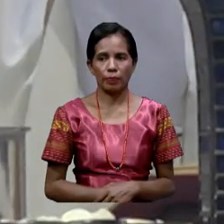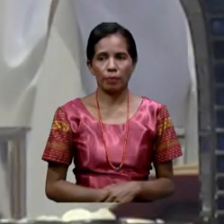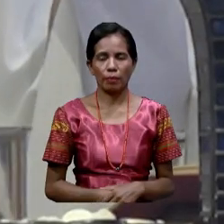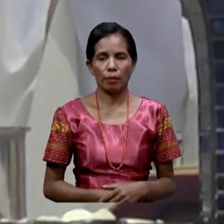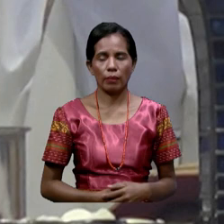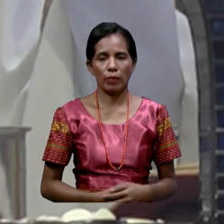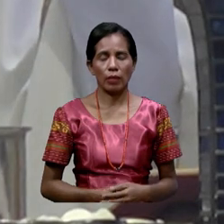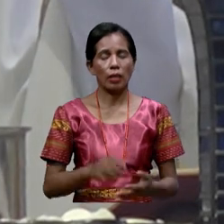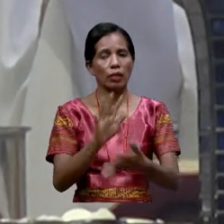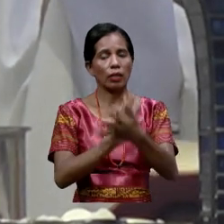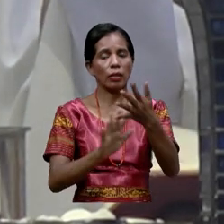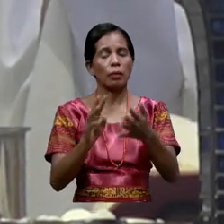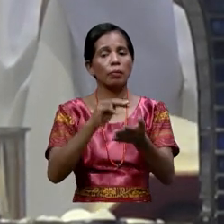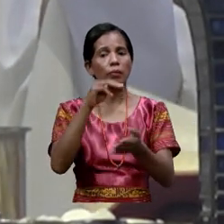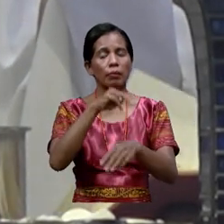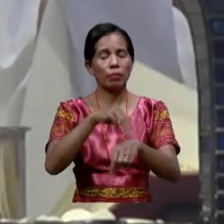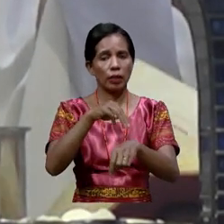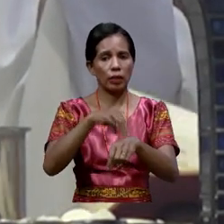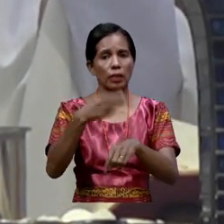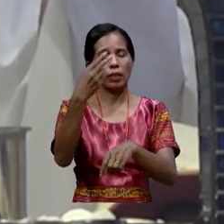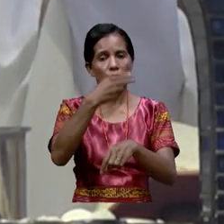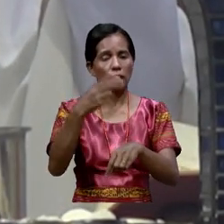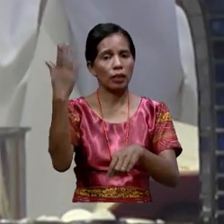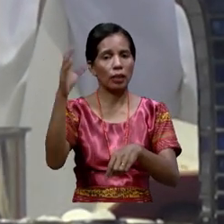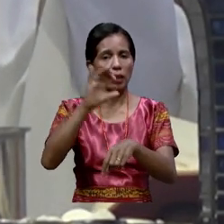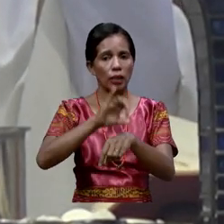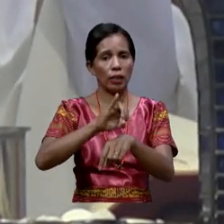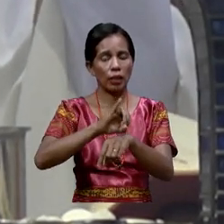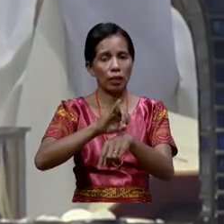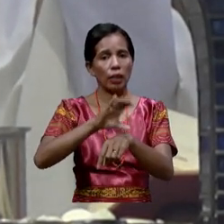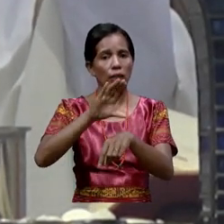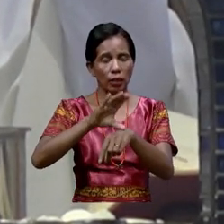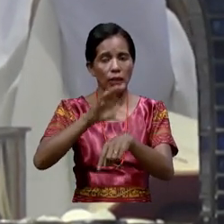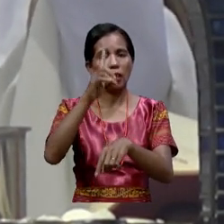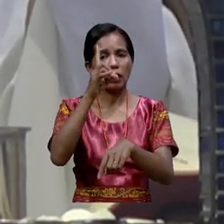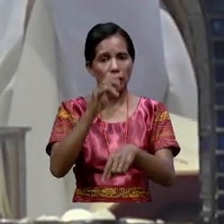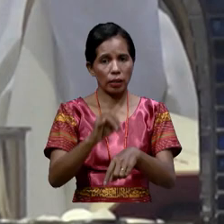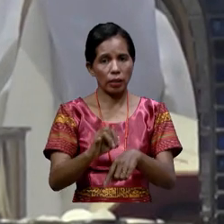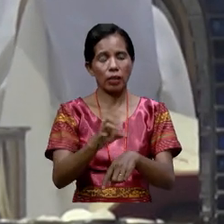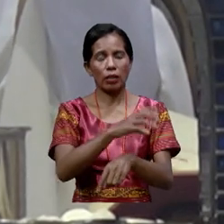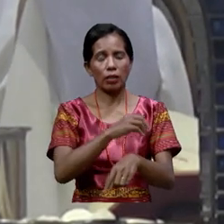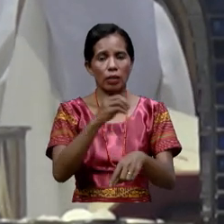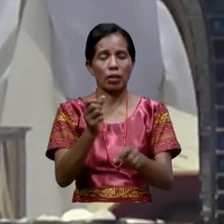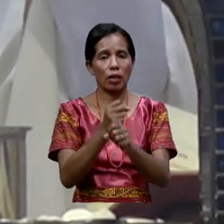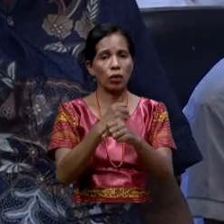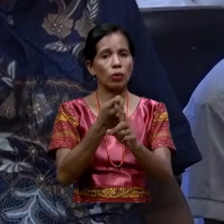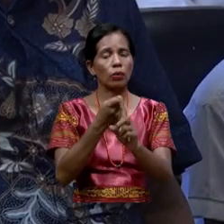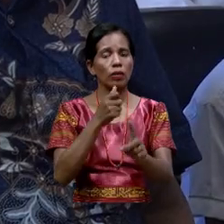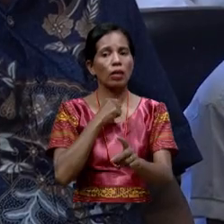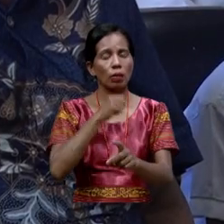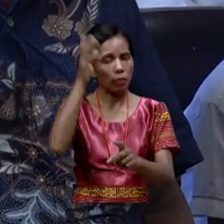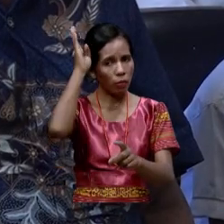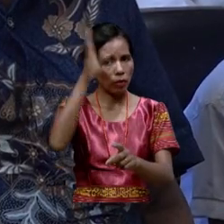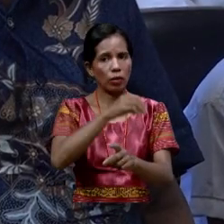Ia selebrasau misa Quinta-feira Santa iha Katedral Dili nebe presidi husi Arsebispo Dom Virgilio Cardeal Lucar Muda Silva SDB li husi nia